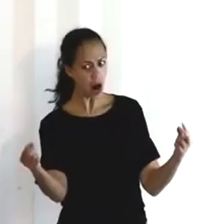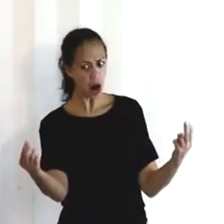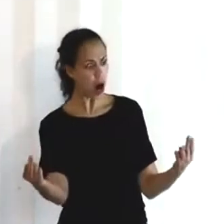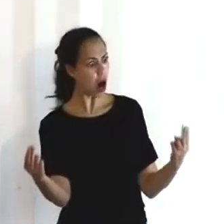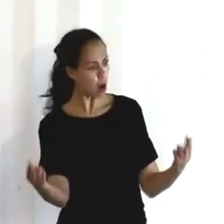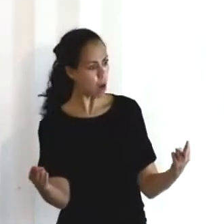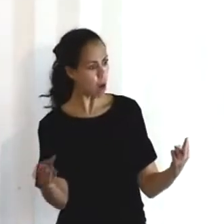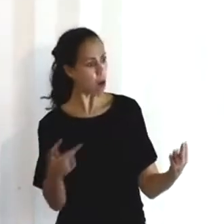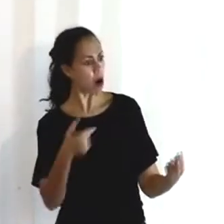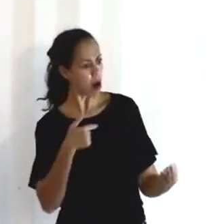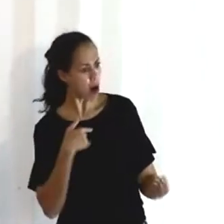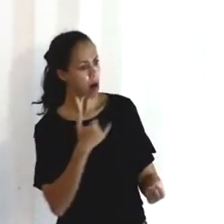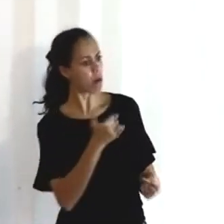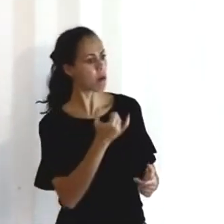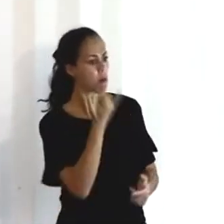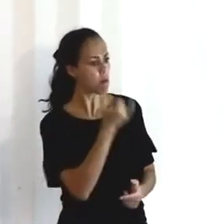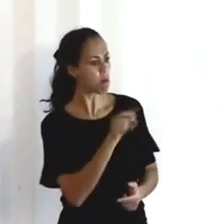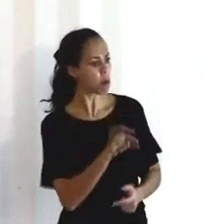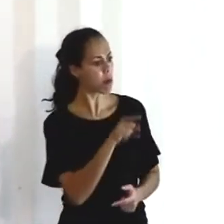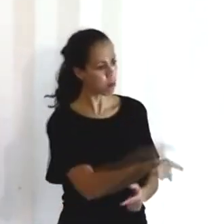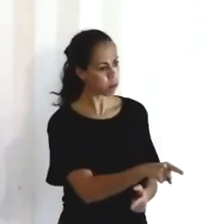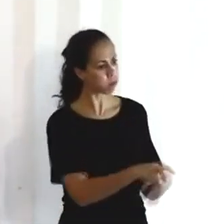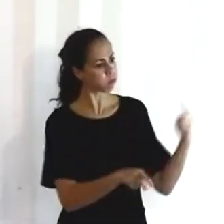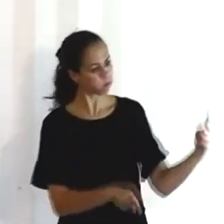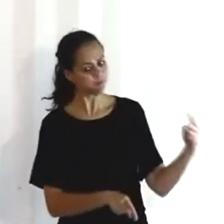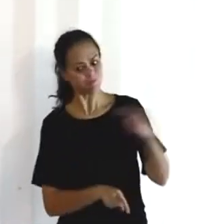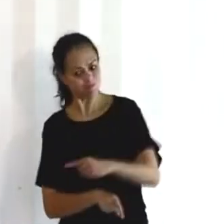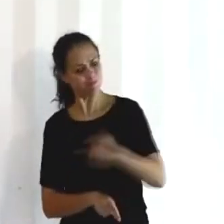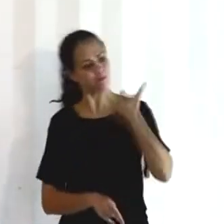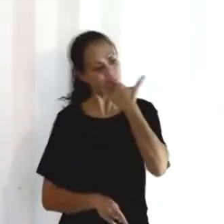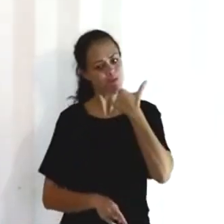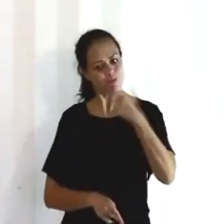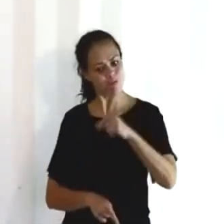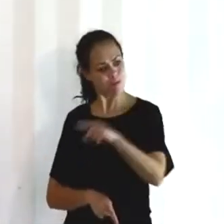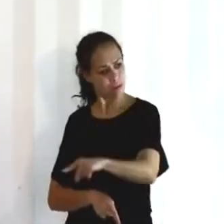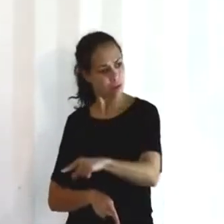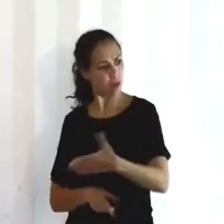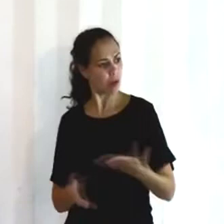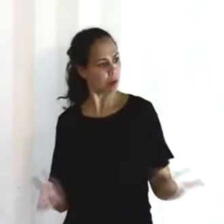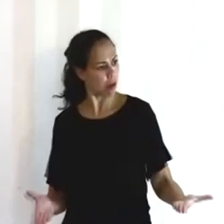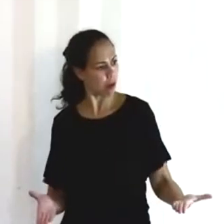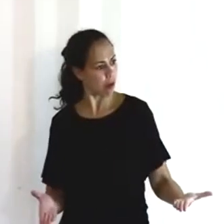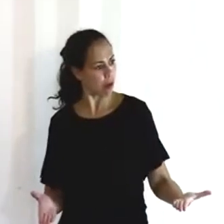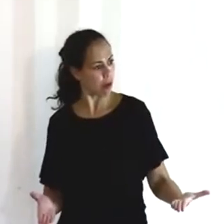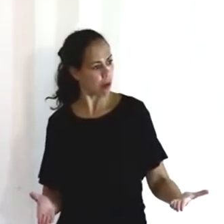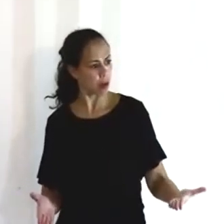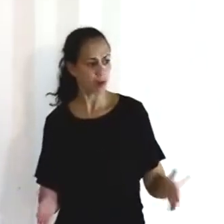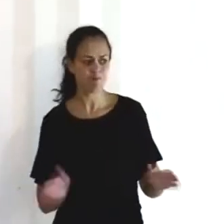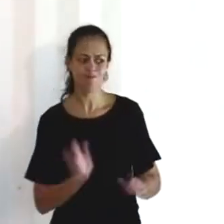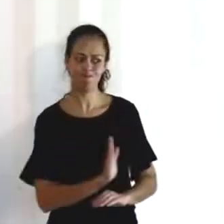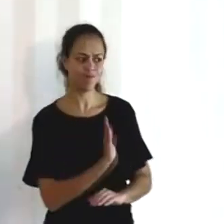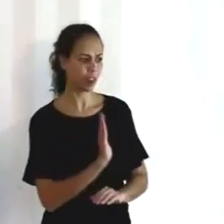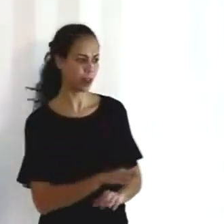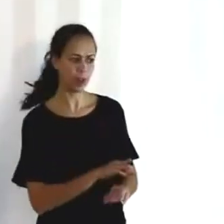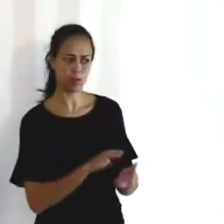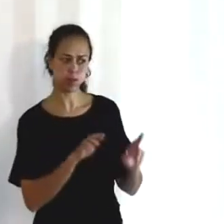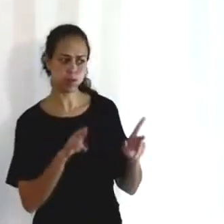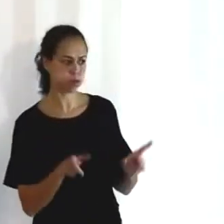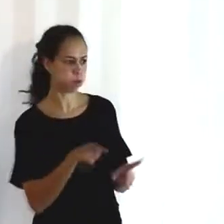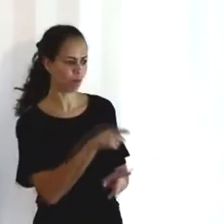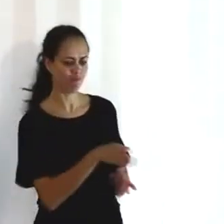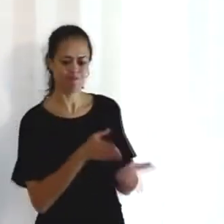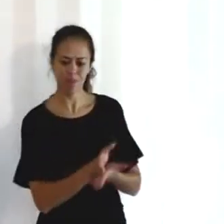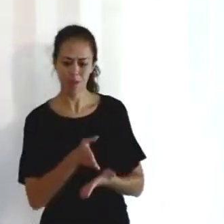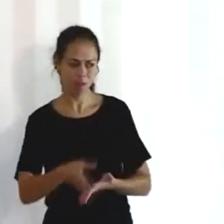de ti? E indignando-se, o seu senhor o entregou aos verdugos, até que lhe pagasse toda